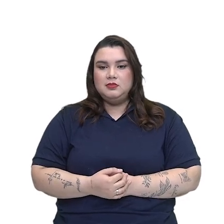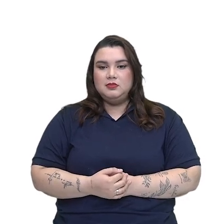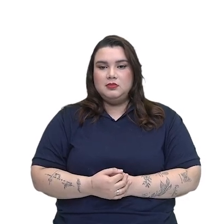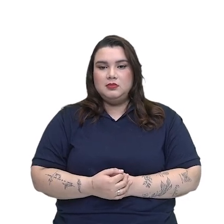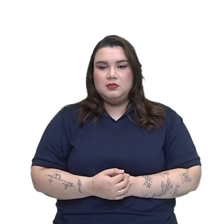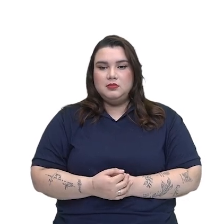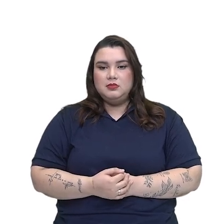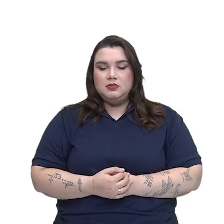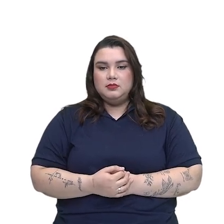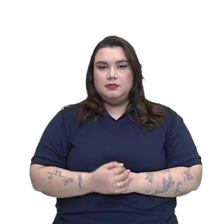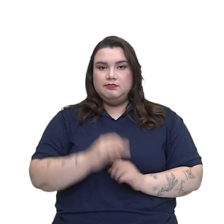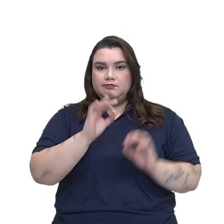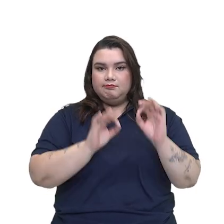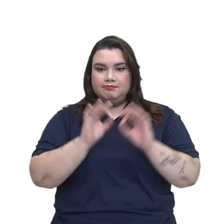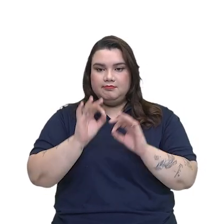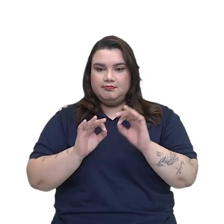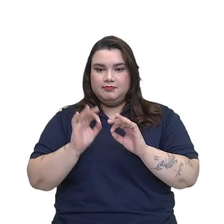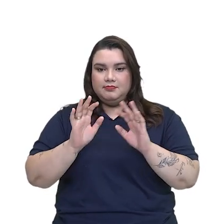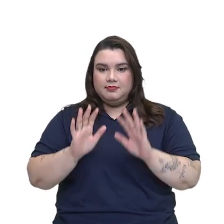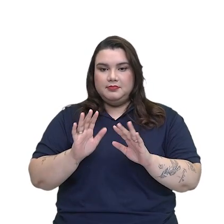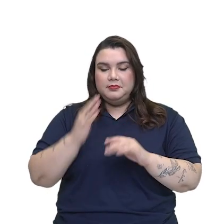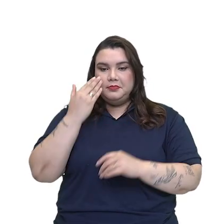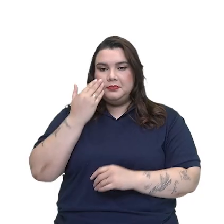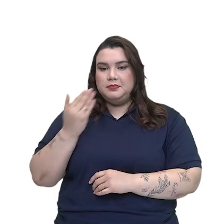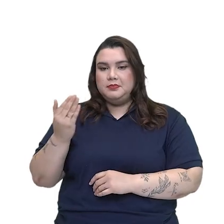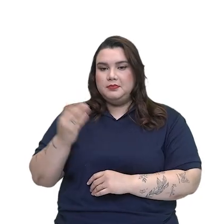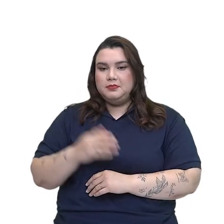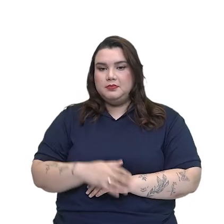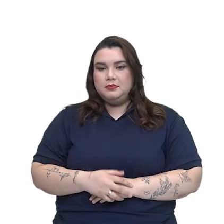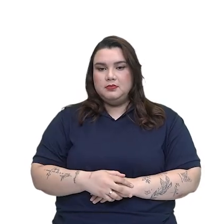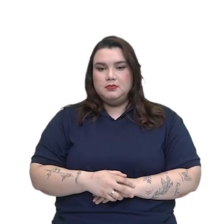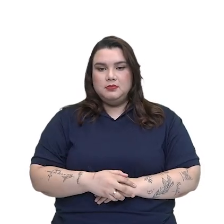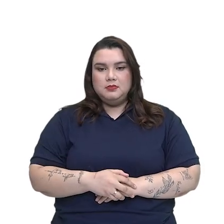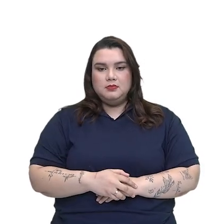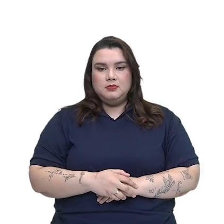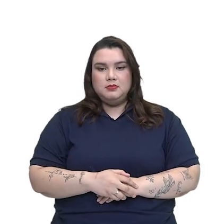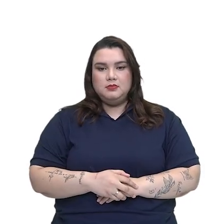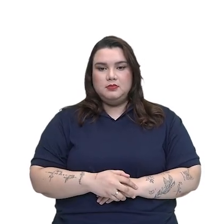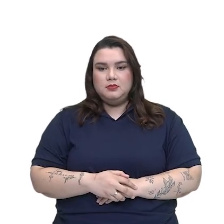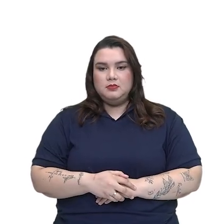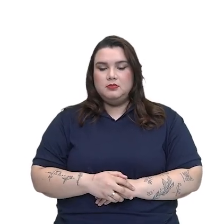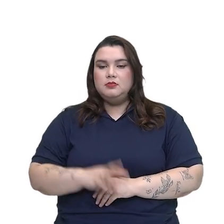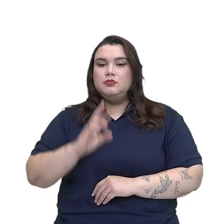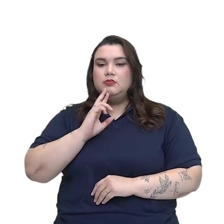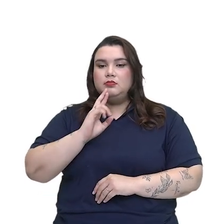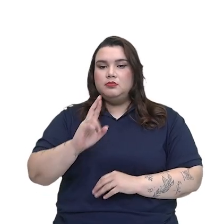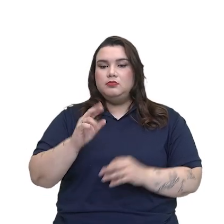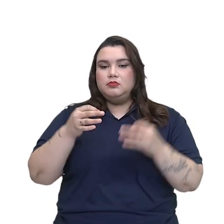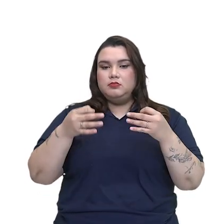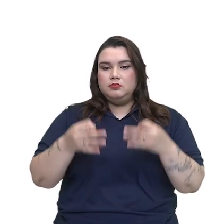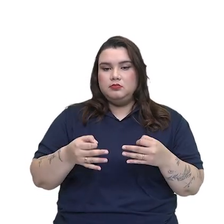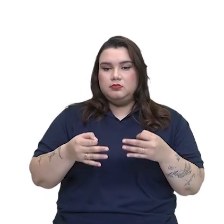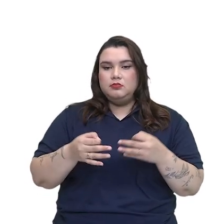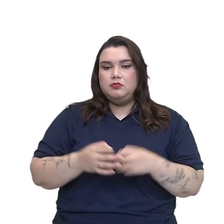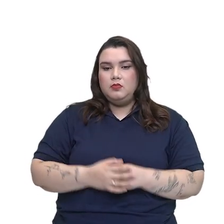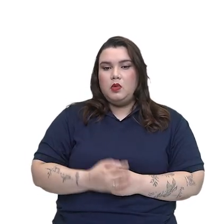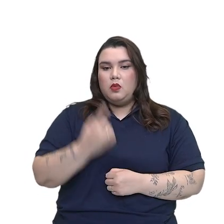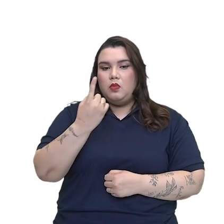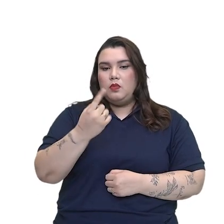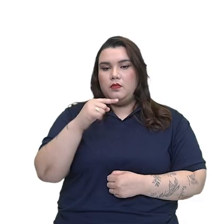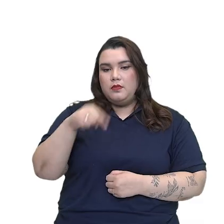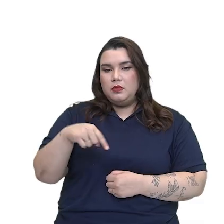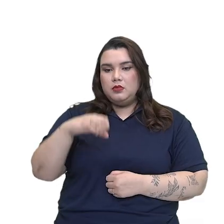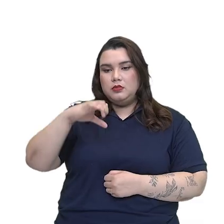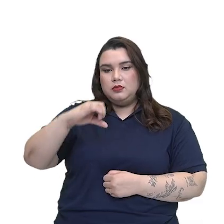1,96. Deixa eu arrumar, que eu apaguei por conta do ponto. Está aqui, ó. Então, esse é o resultado da minha potência, olha,